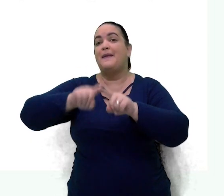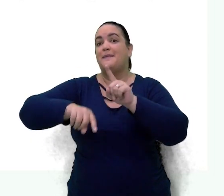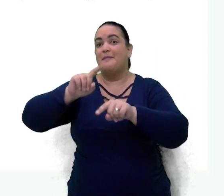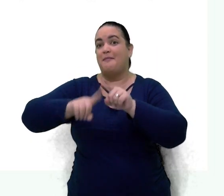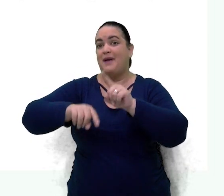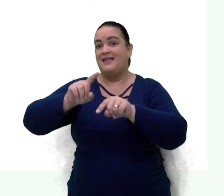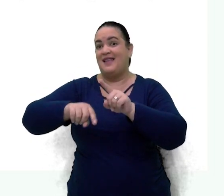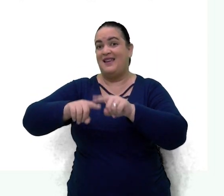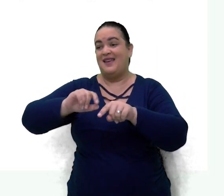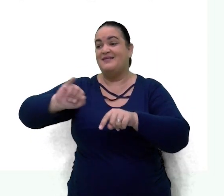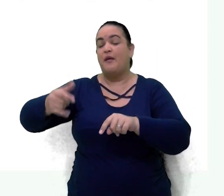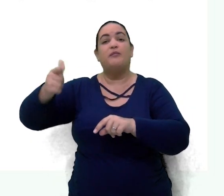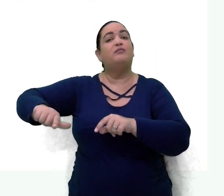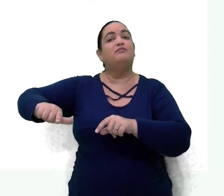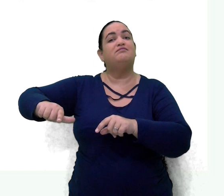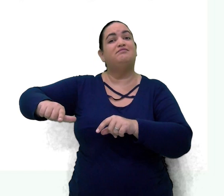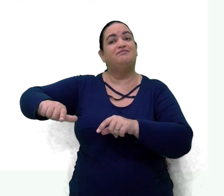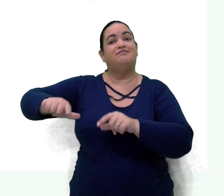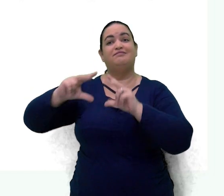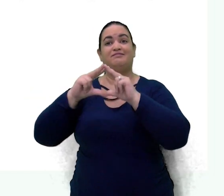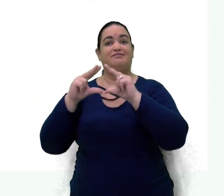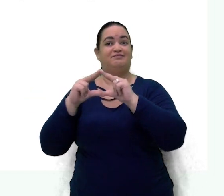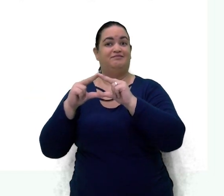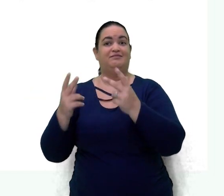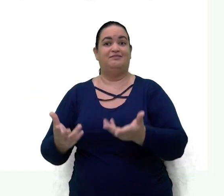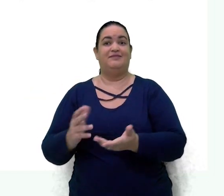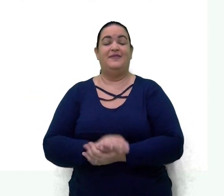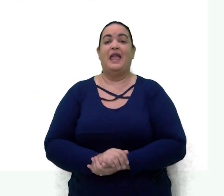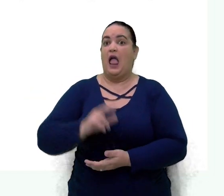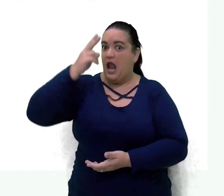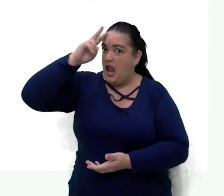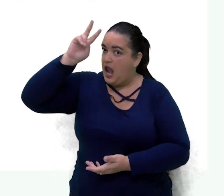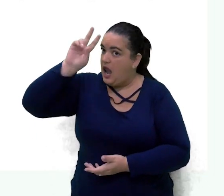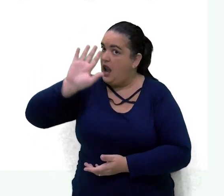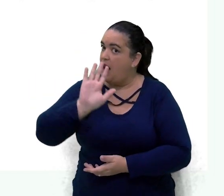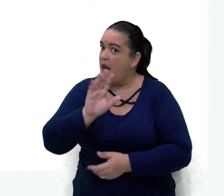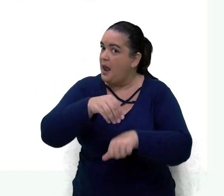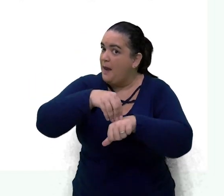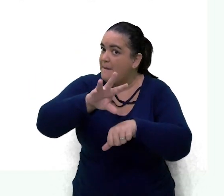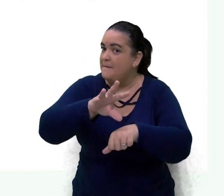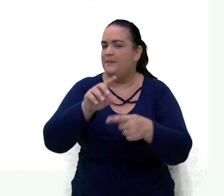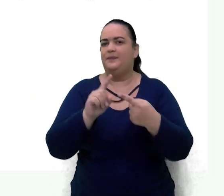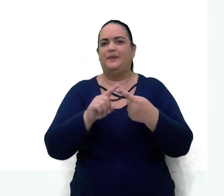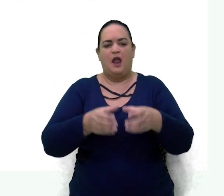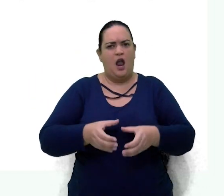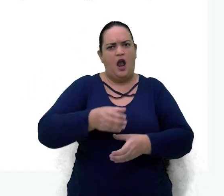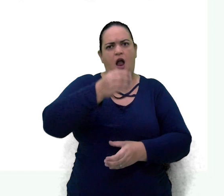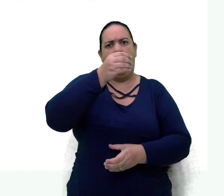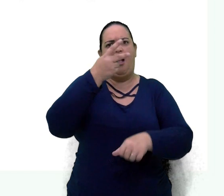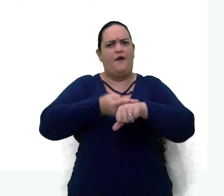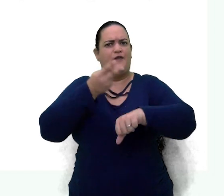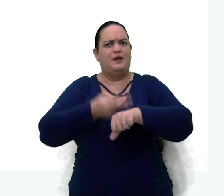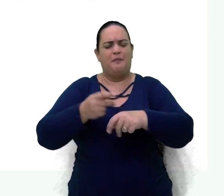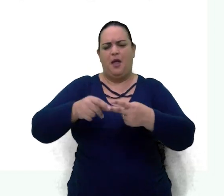Não esqueça, utilize materiais recicláveis. Lembre-se que você pode utilizar garrafa PET, que você pode